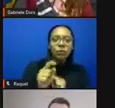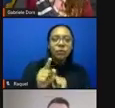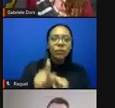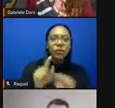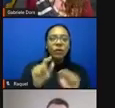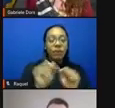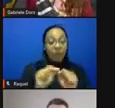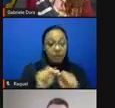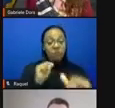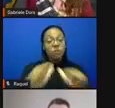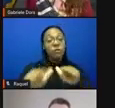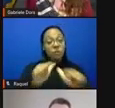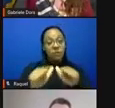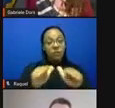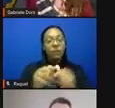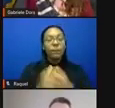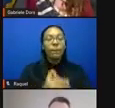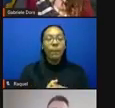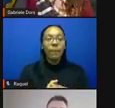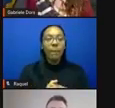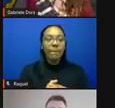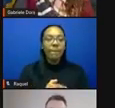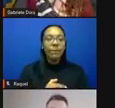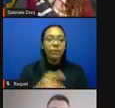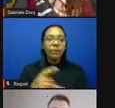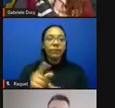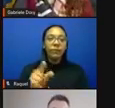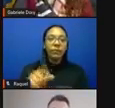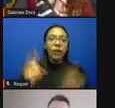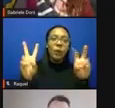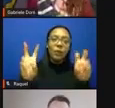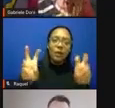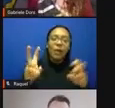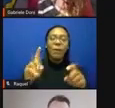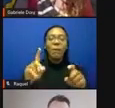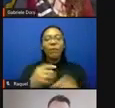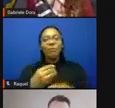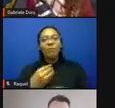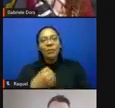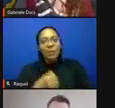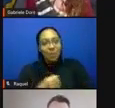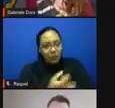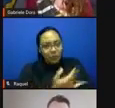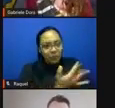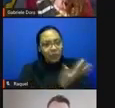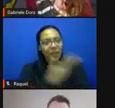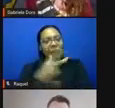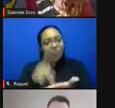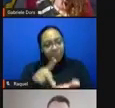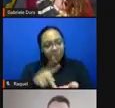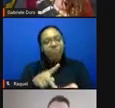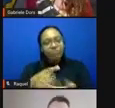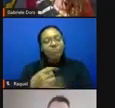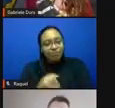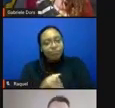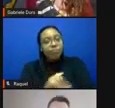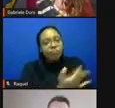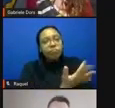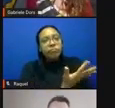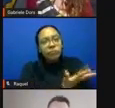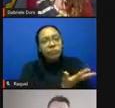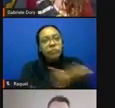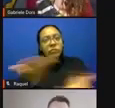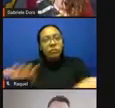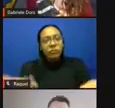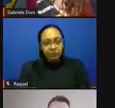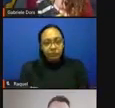trabalho. Esse é um assunto que sempre me emociona muito. Eu realmente estou emocionada agora. Mas eu queria